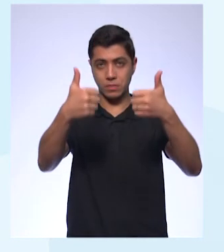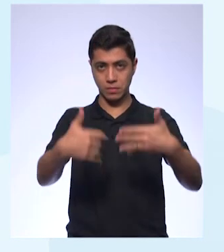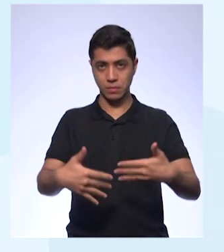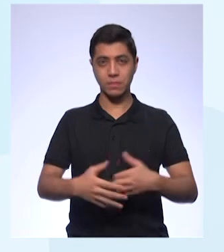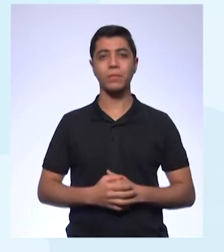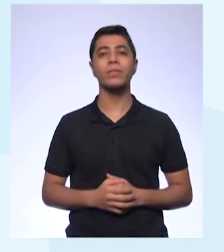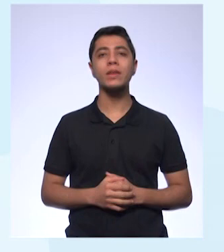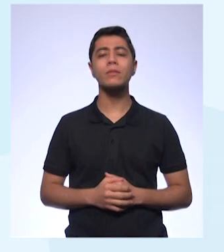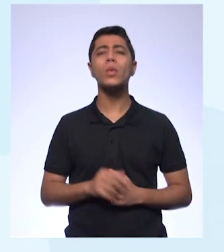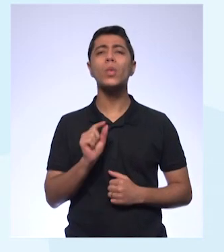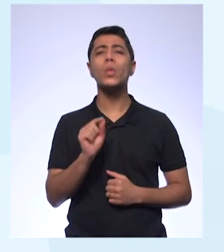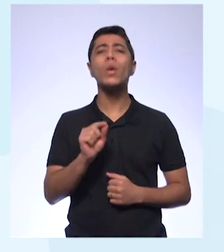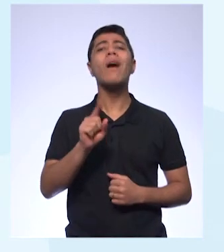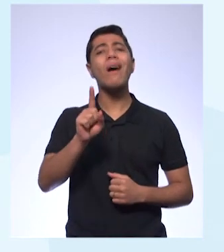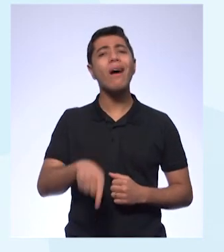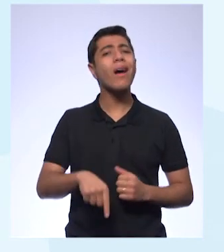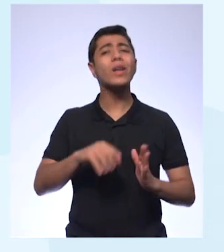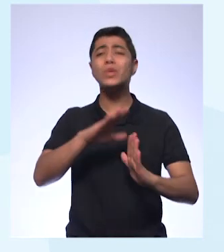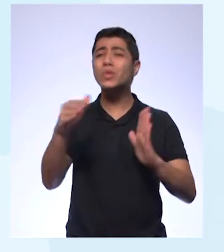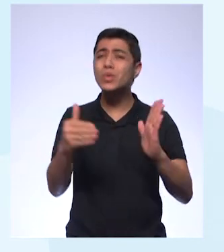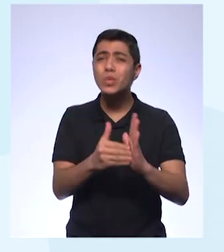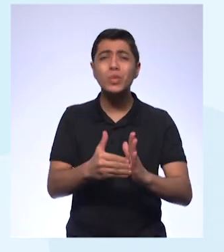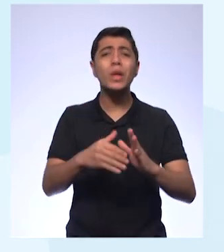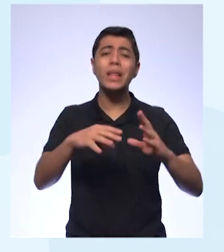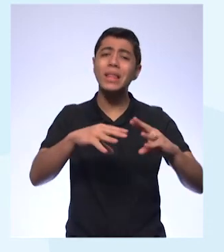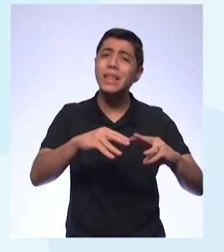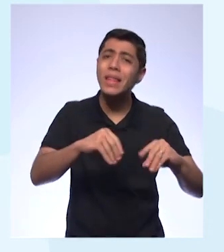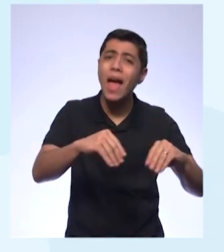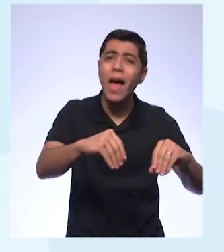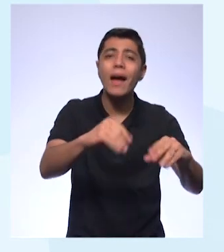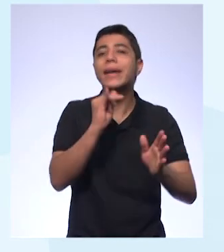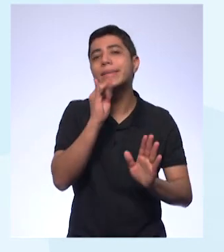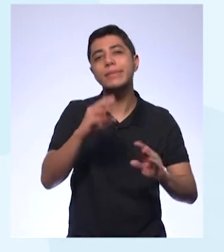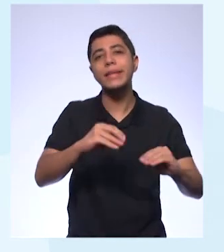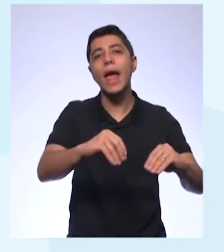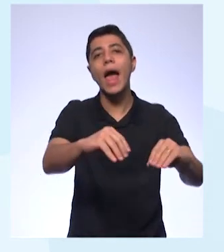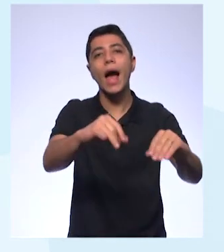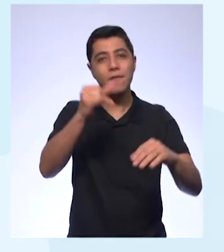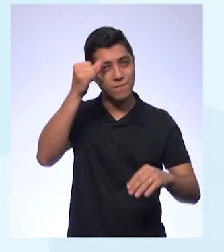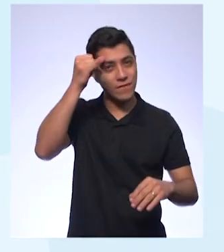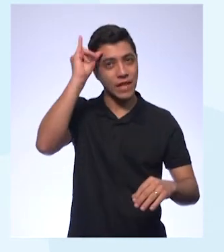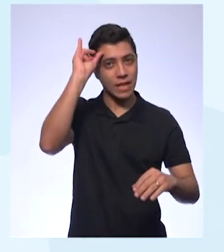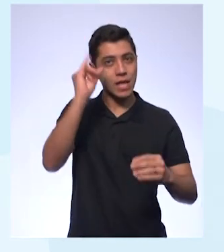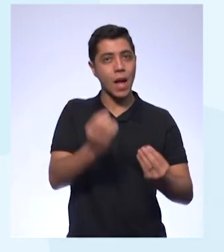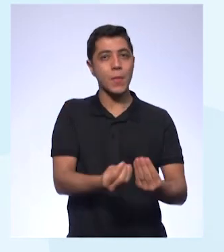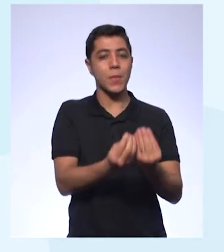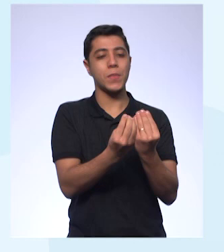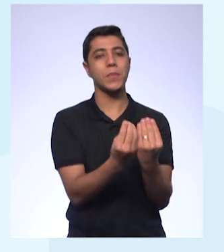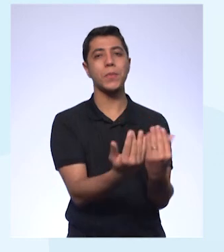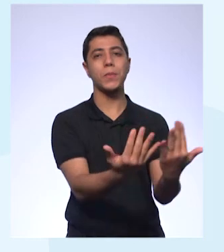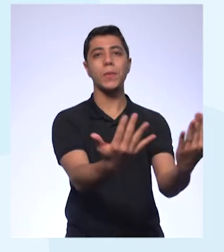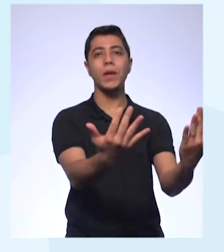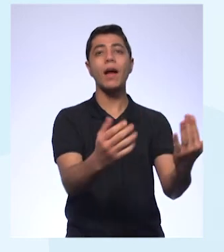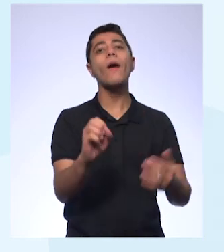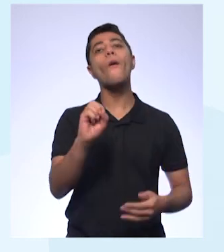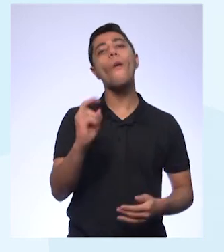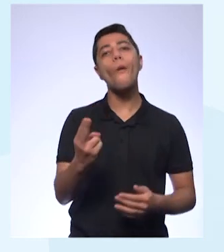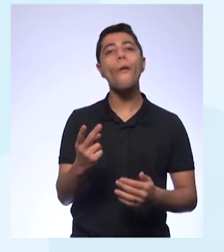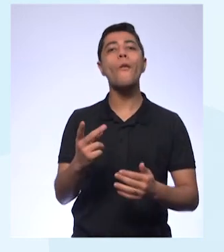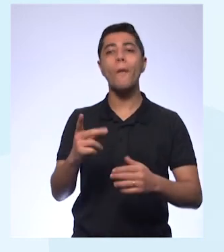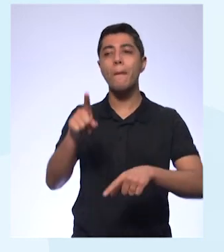para produzir. Então, as terras cultiváveis de uma fazenda, as ferramentas, as